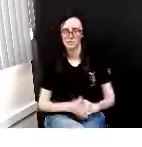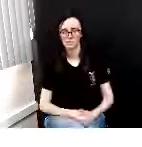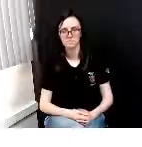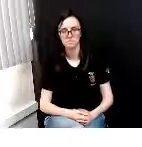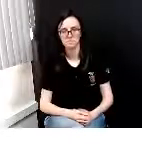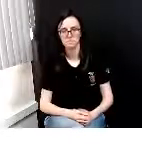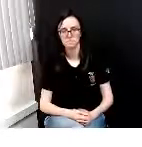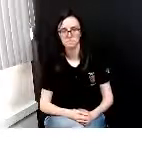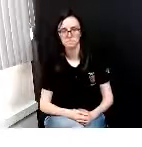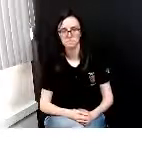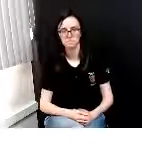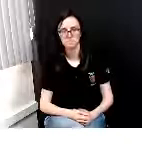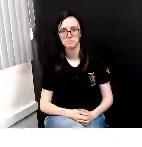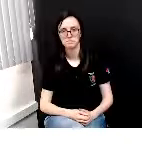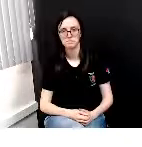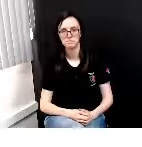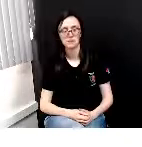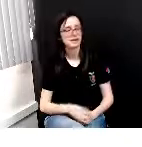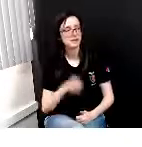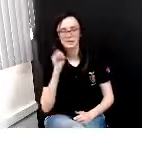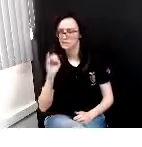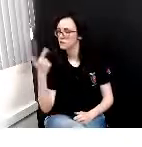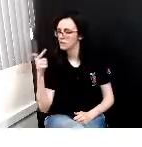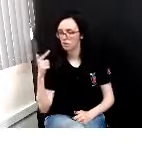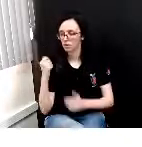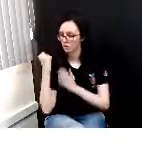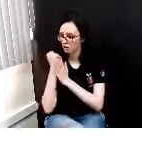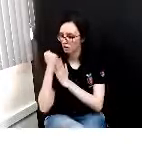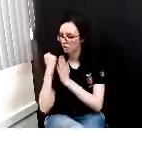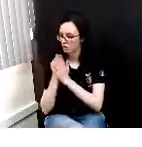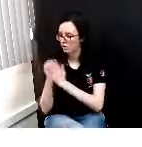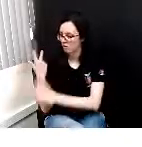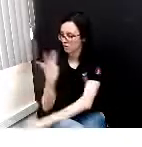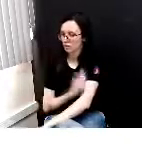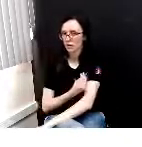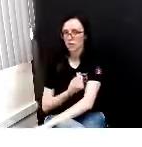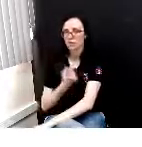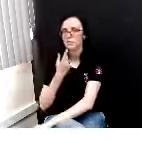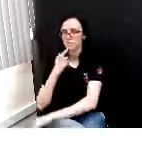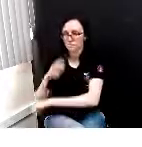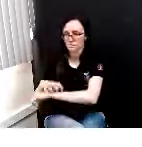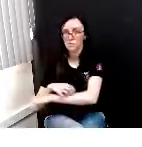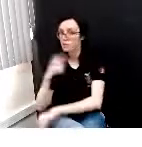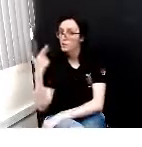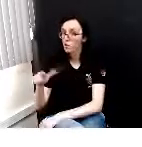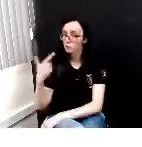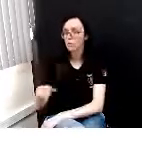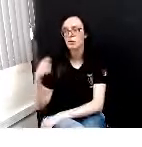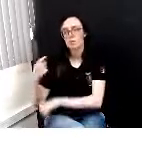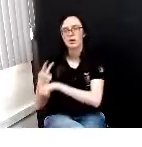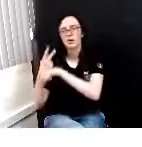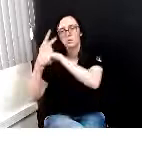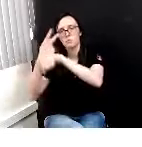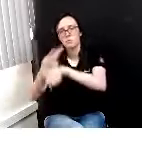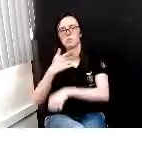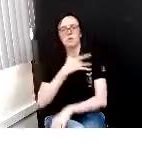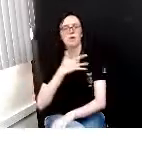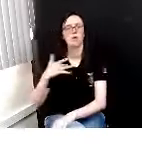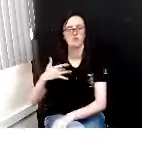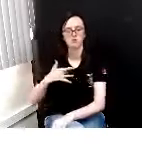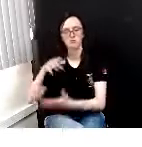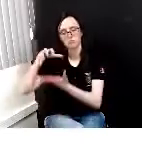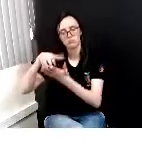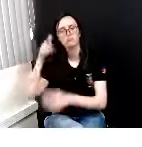Sim, quem não tem o registro, a confirmação de que foi vacinado para o sarampo, deve procurar a unidade de saúde